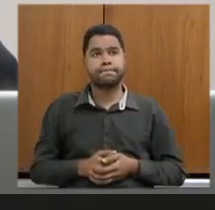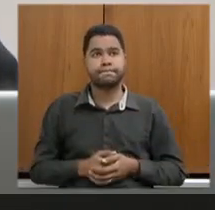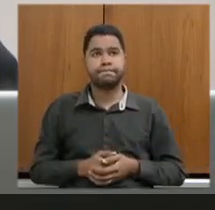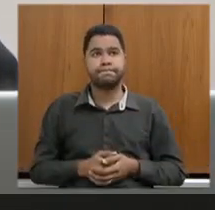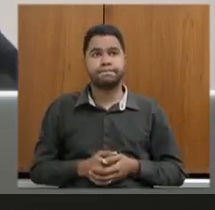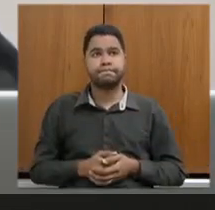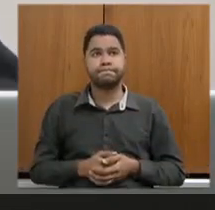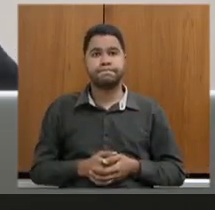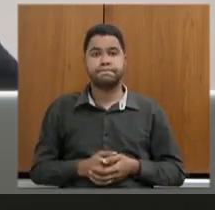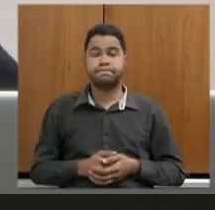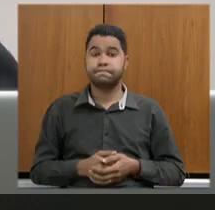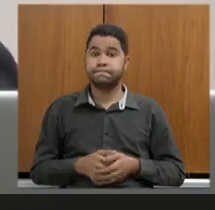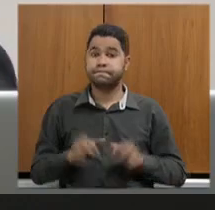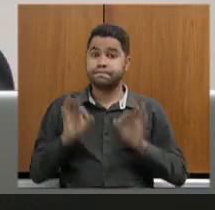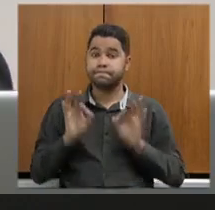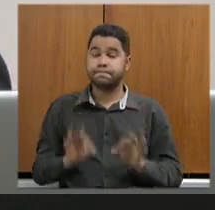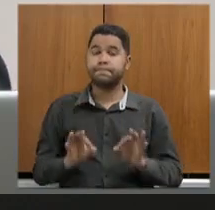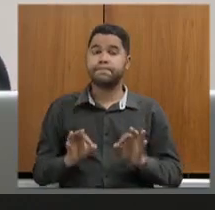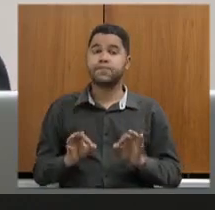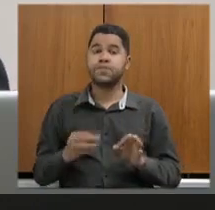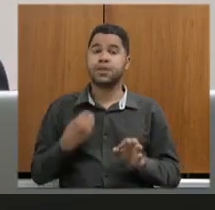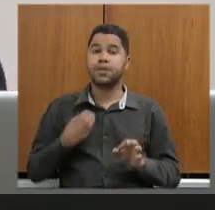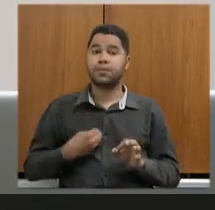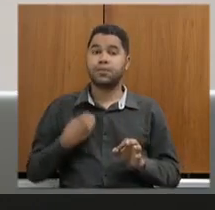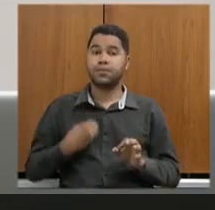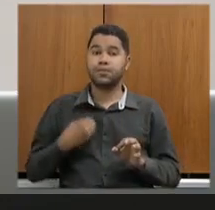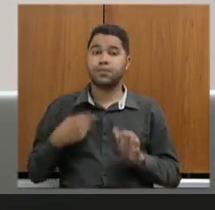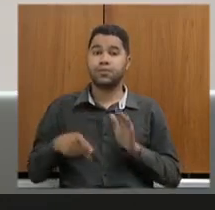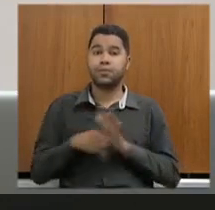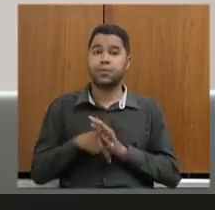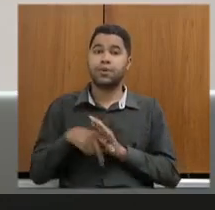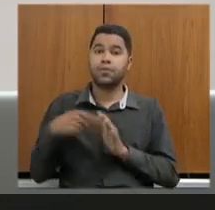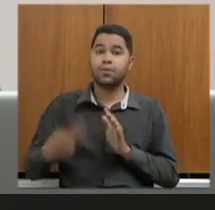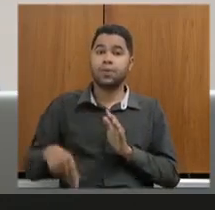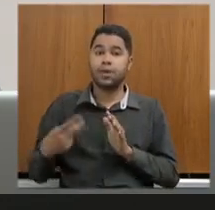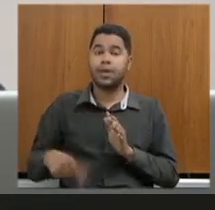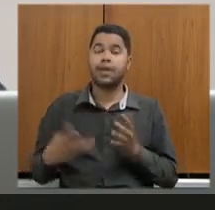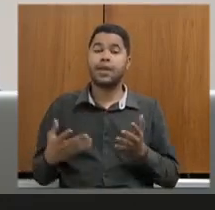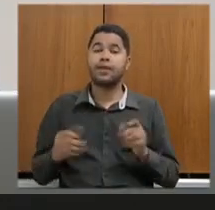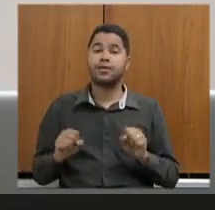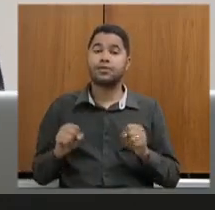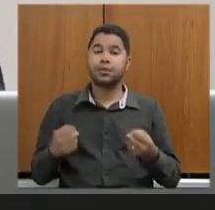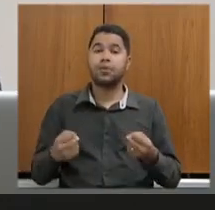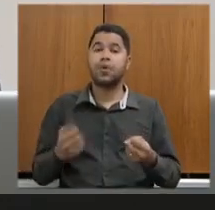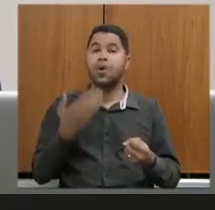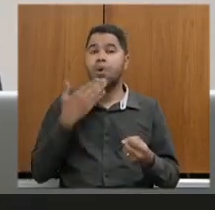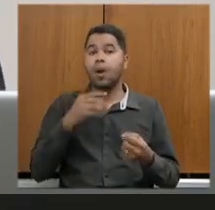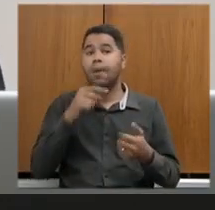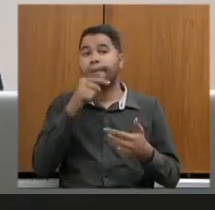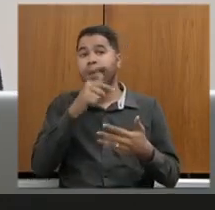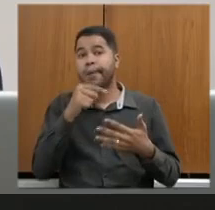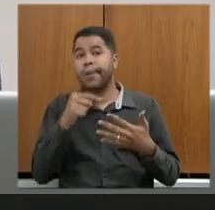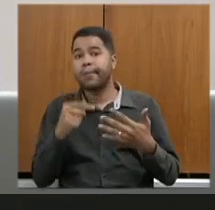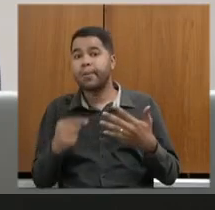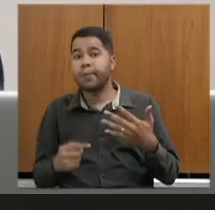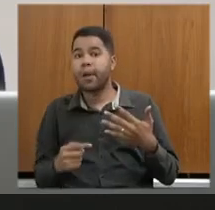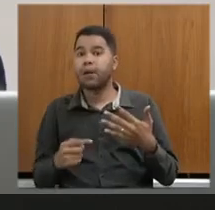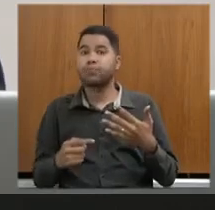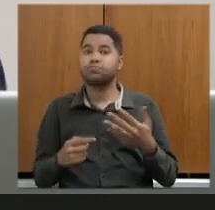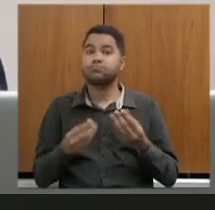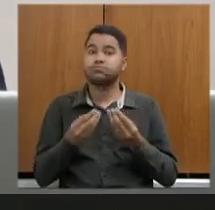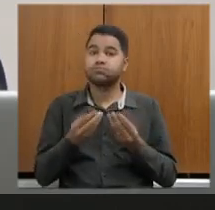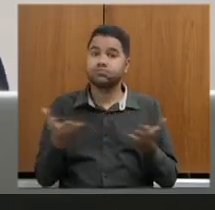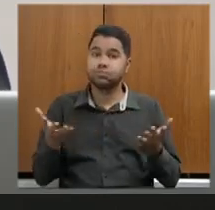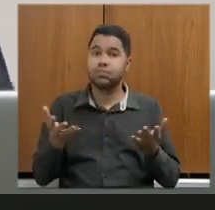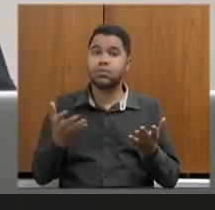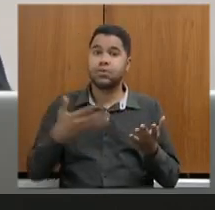é crucial ao funcionamento das forças de Segurança Pública quais as medidas adotadas para a promoção